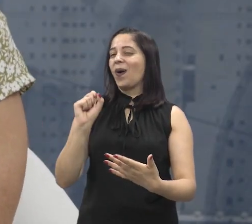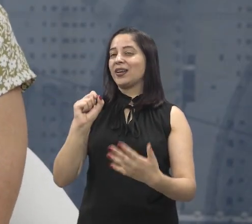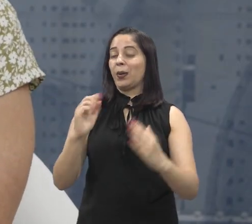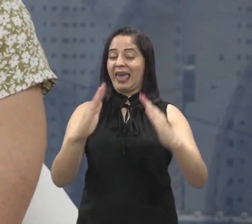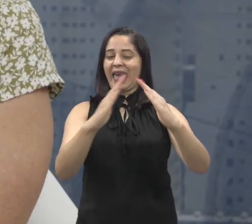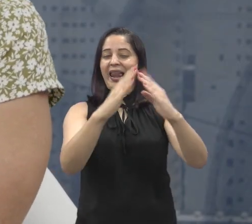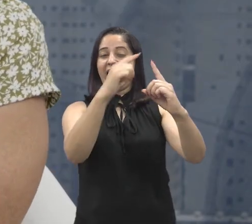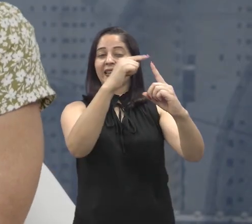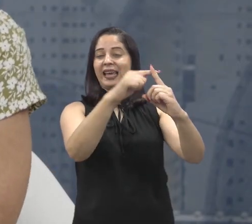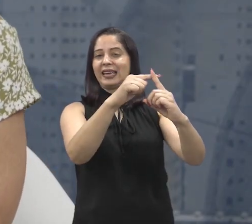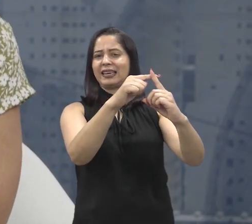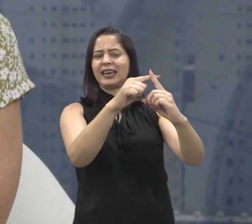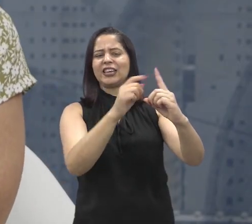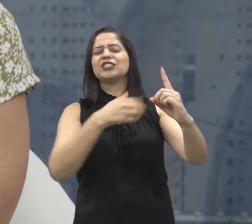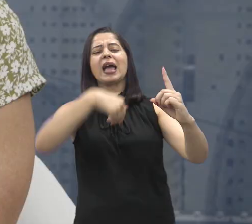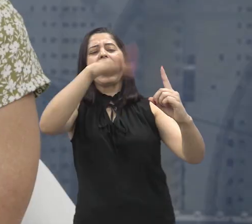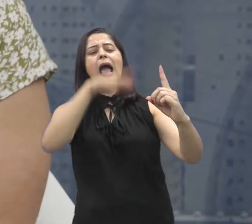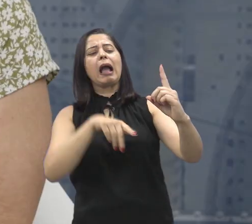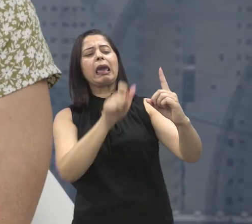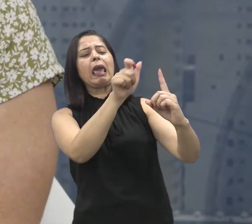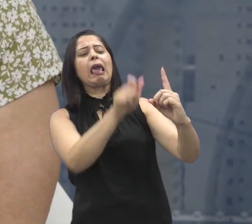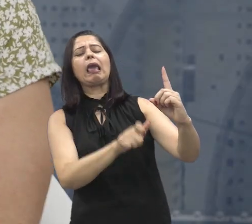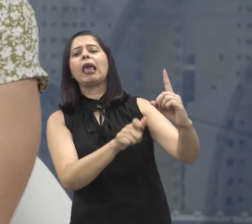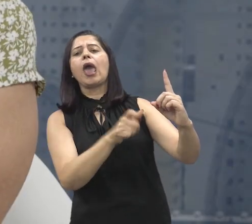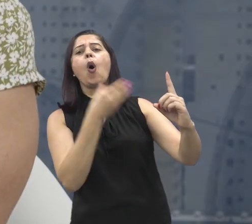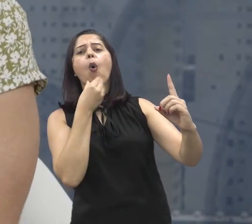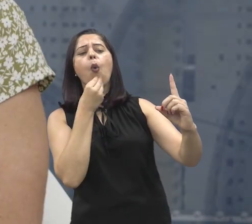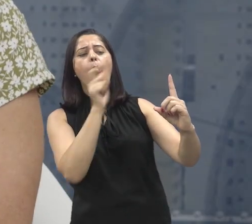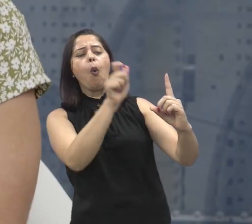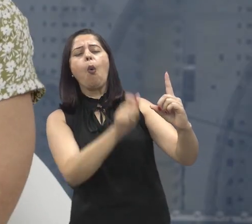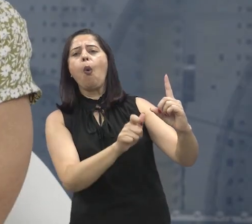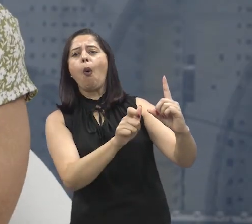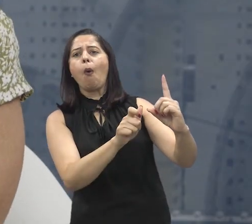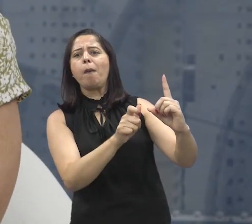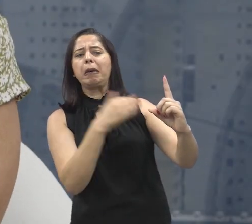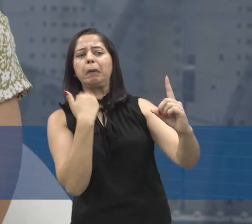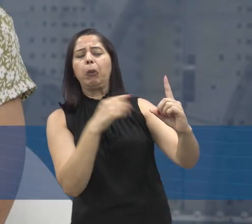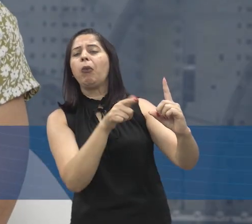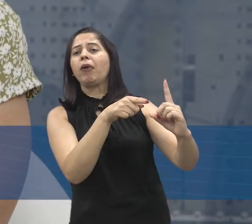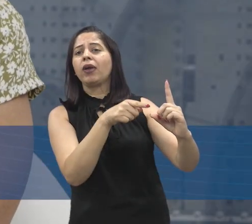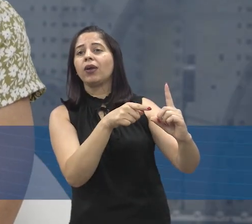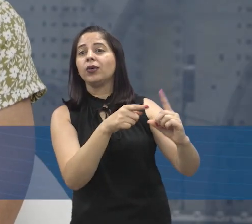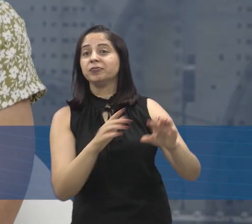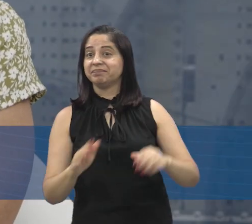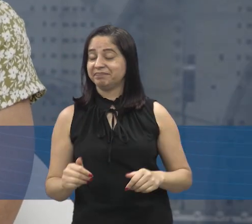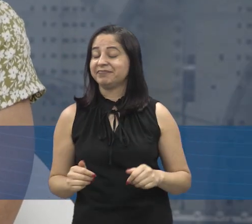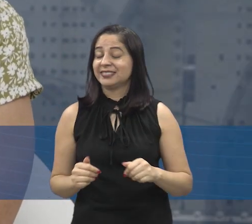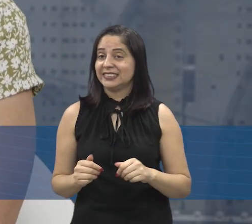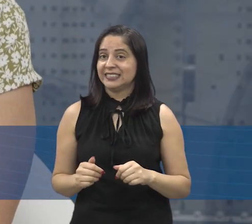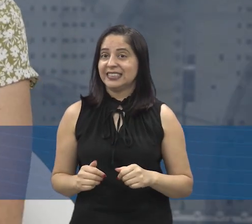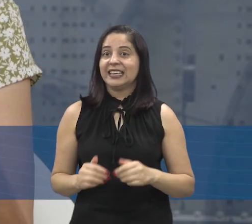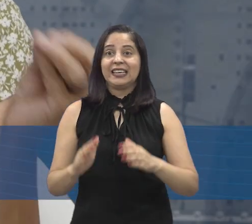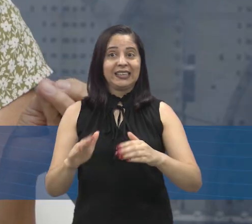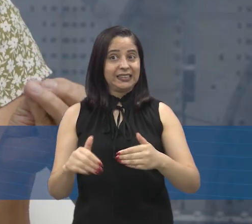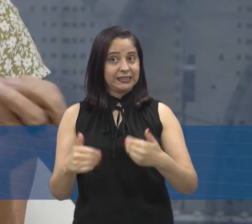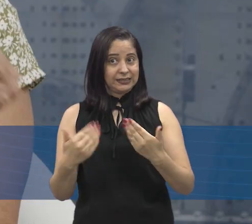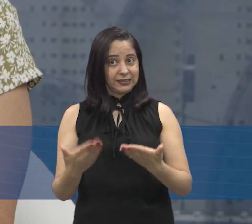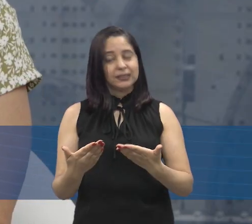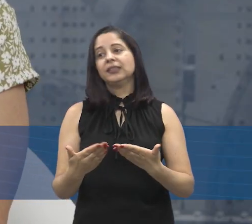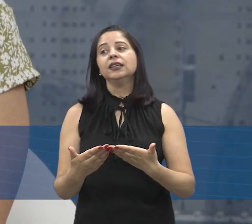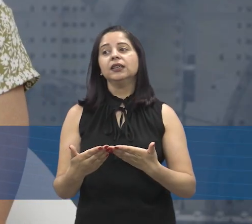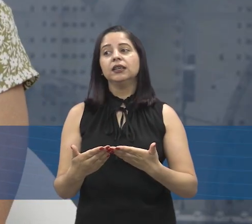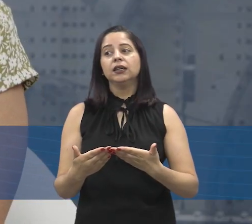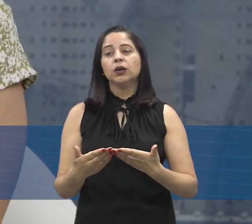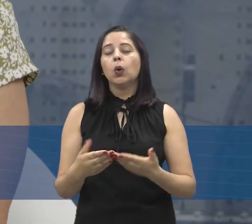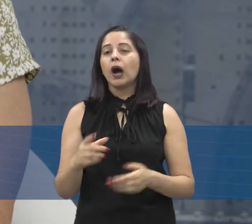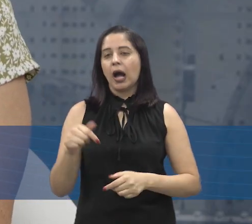né? Quem é o emparedado? E que bom que as pesquisas avançam, né? E historicamente nós temos